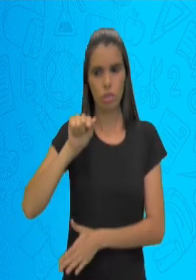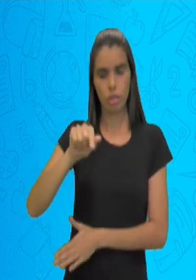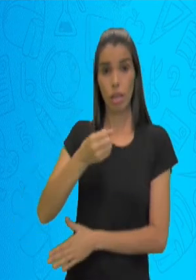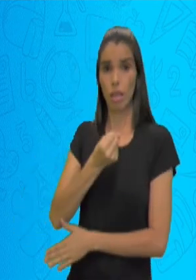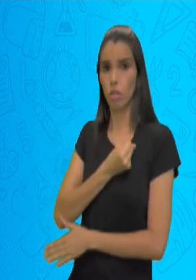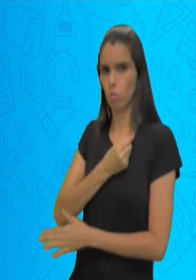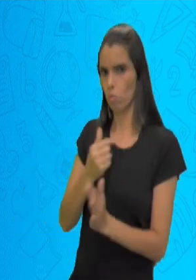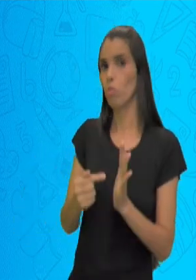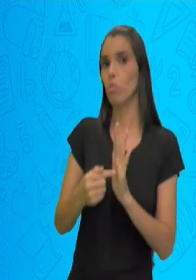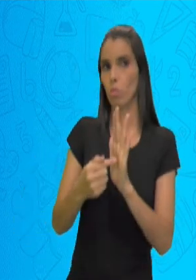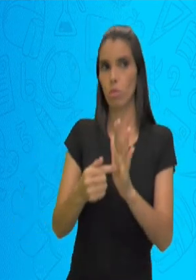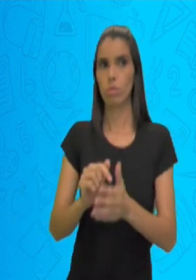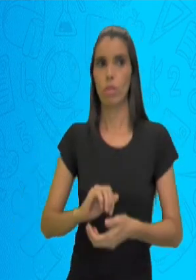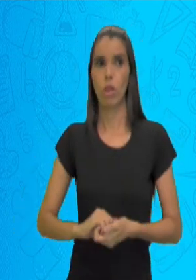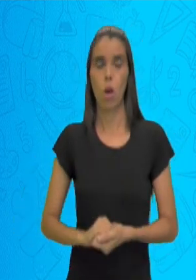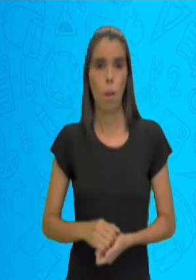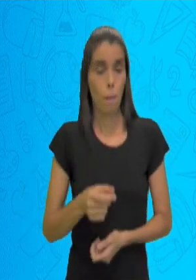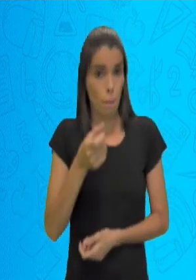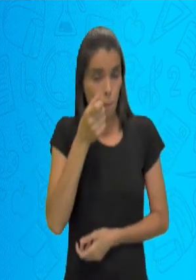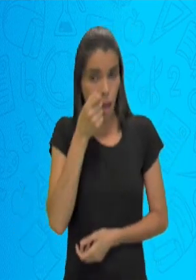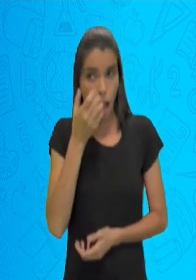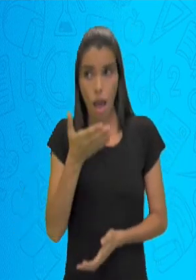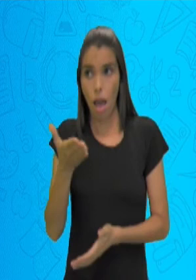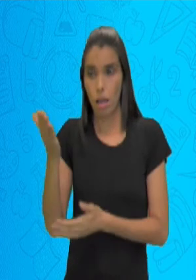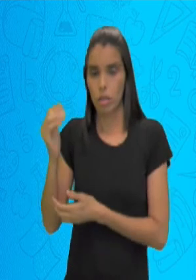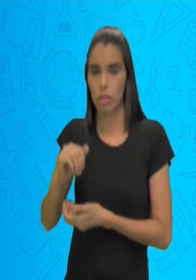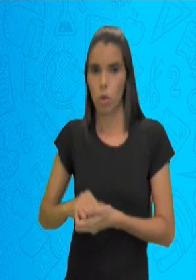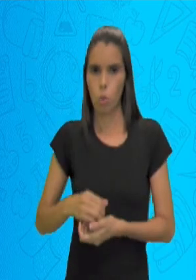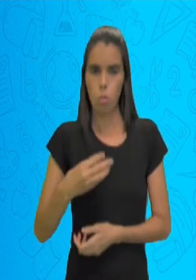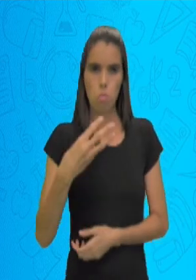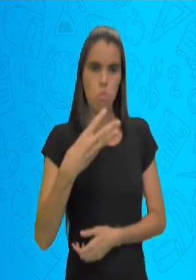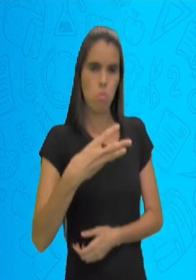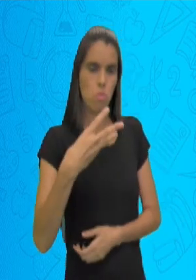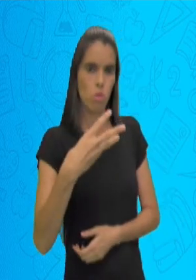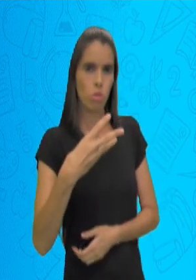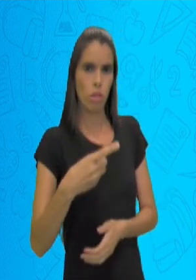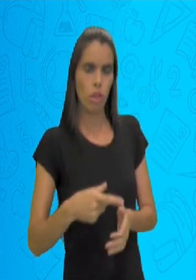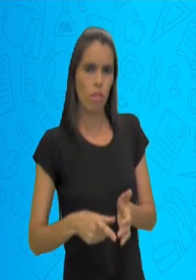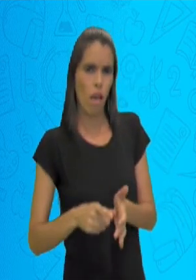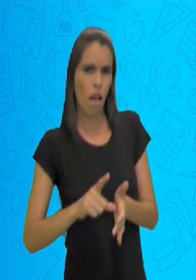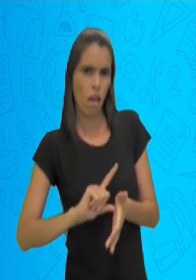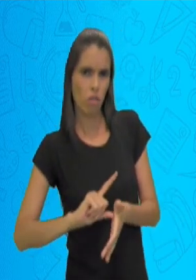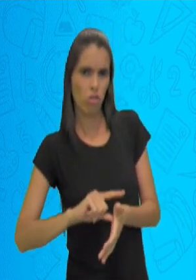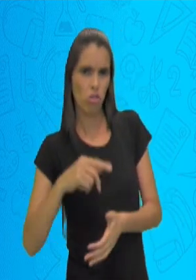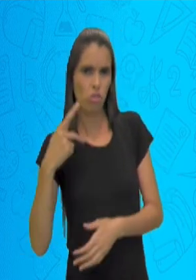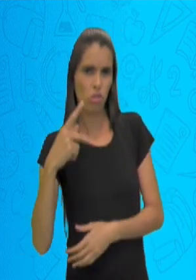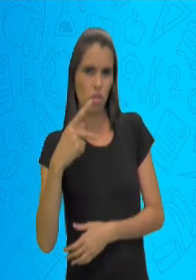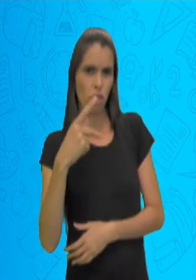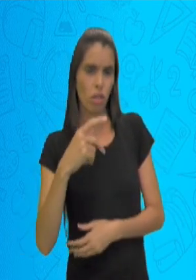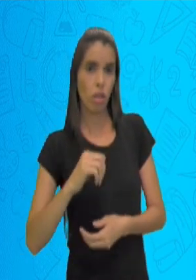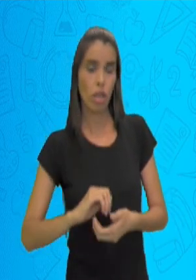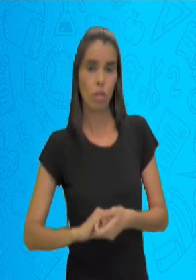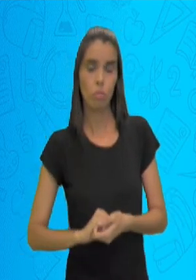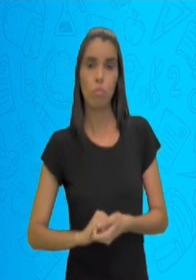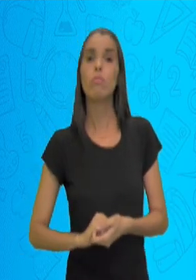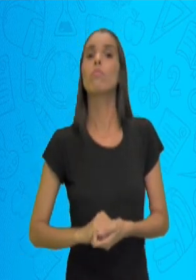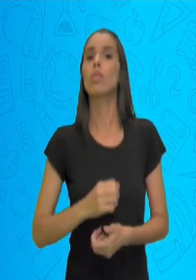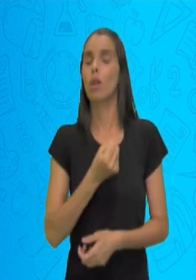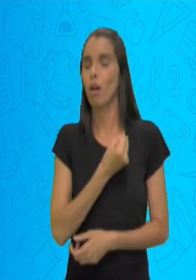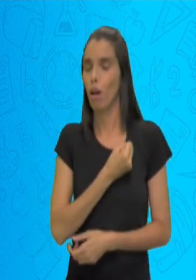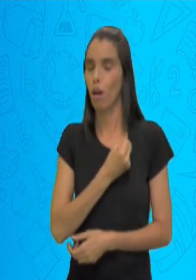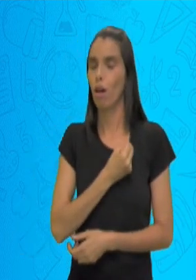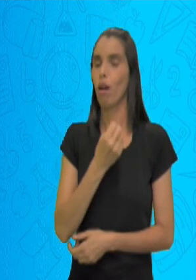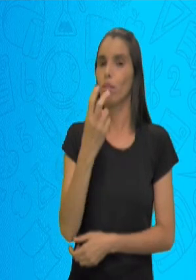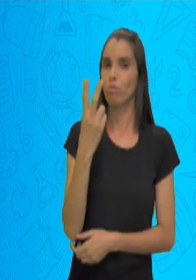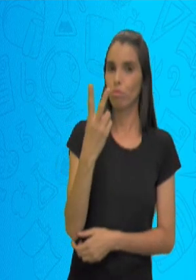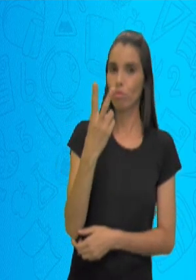aqui o último número, 3. Quem vem antes do 3? 2. Muito bem.